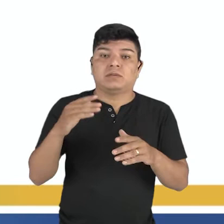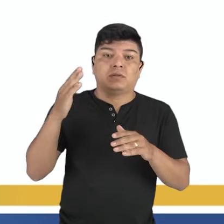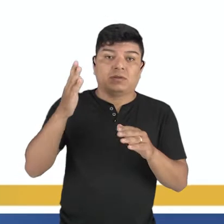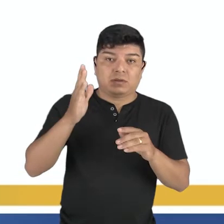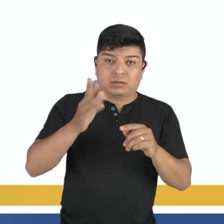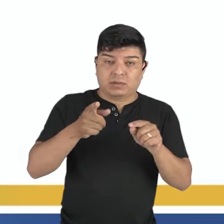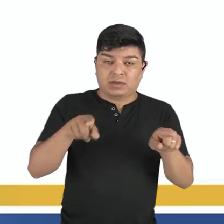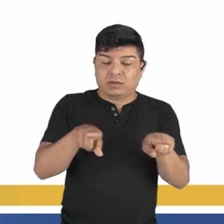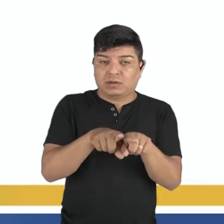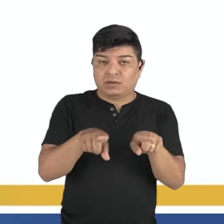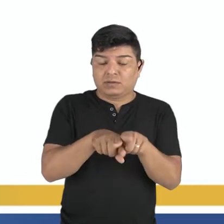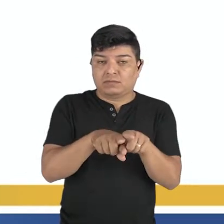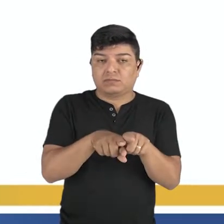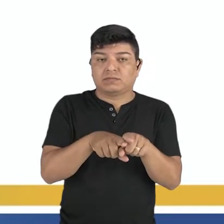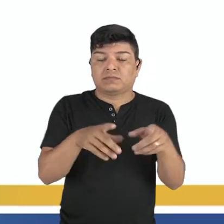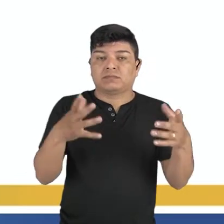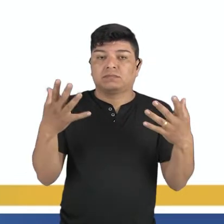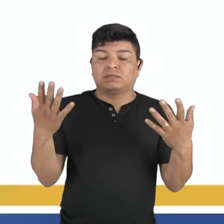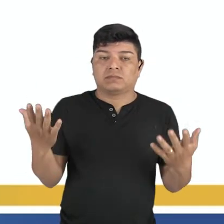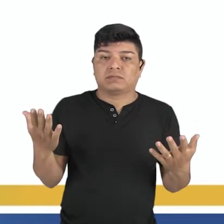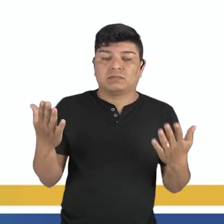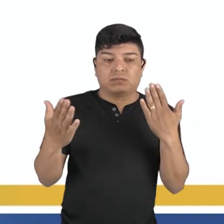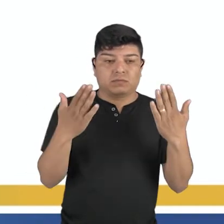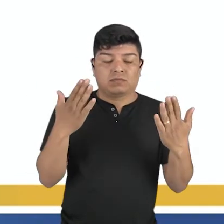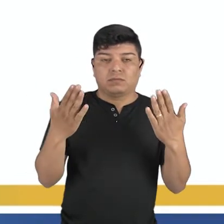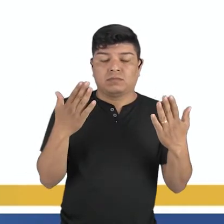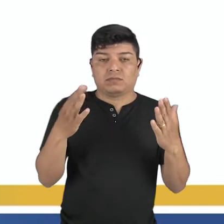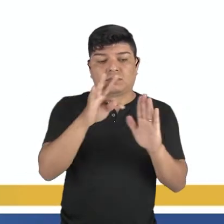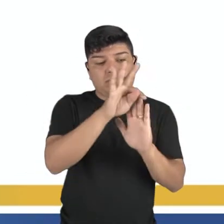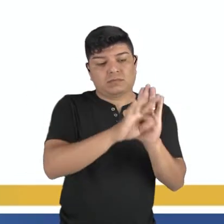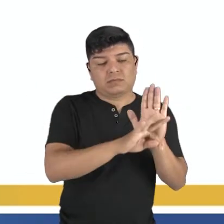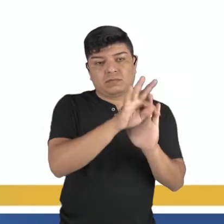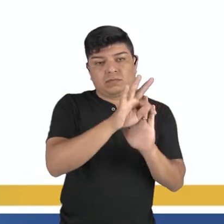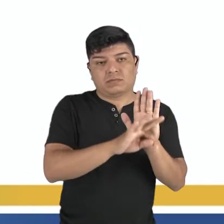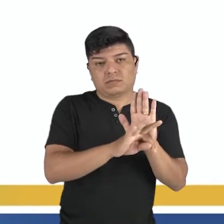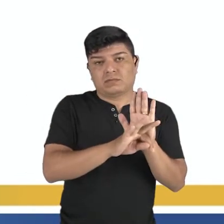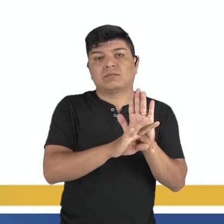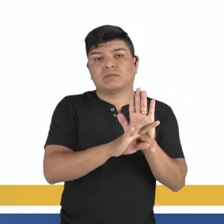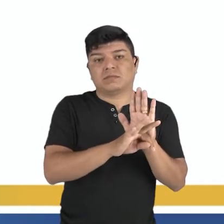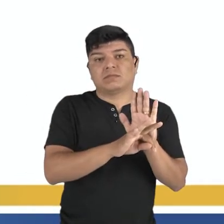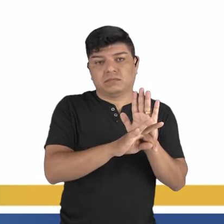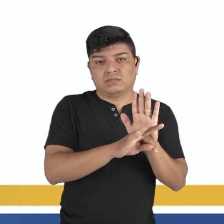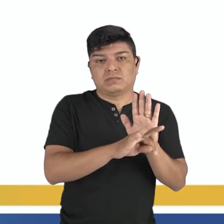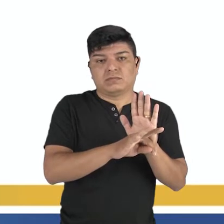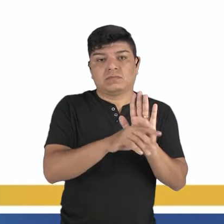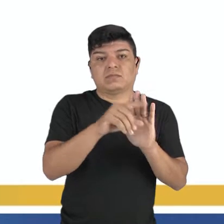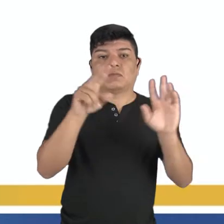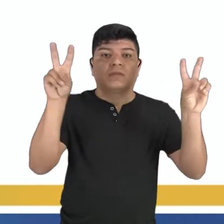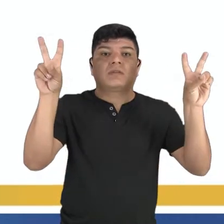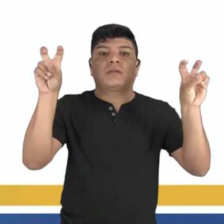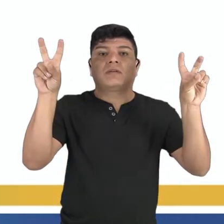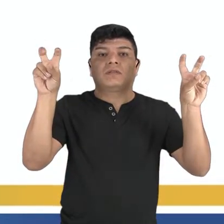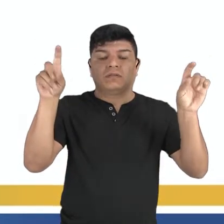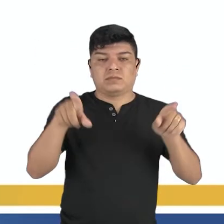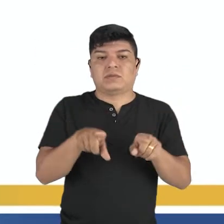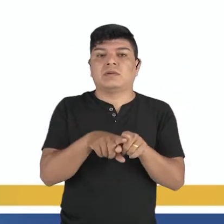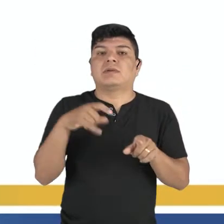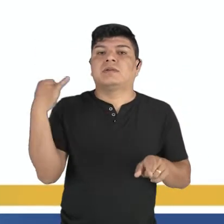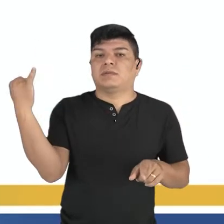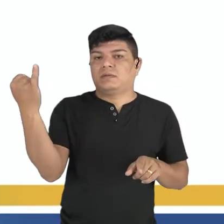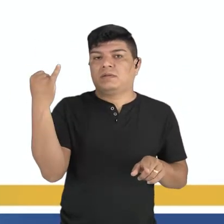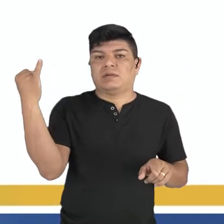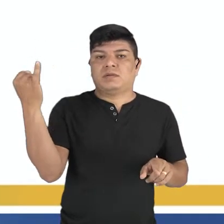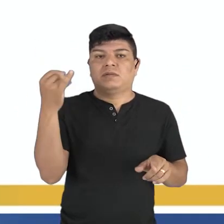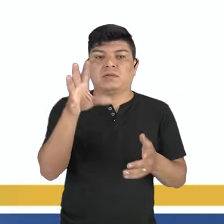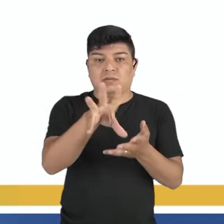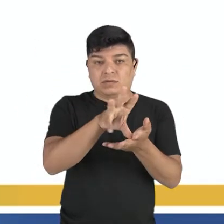correlação estabelecida entre as partes do texto, copiar títulos e subtítulos é importante, porque